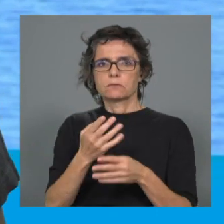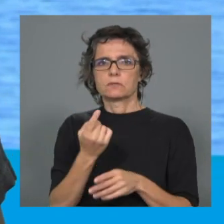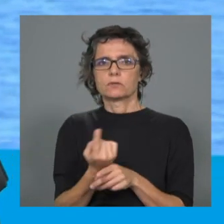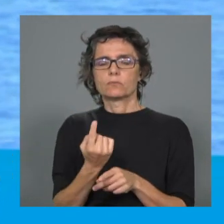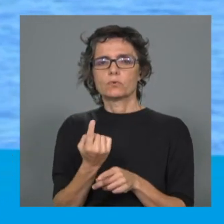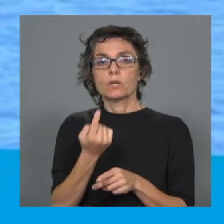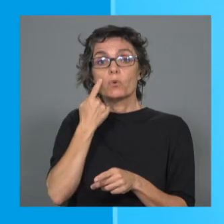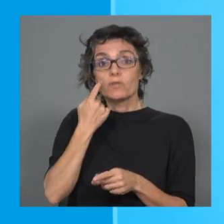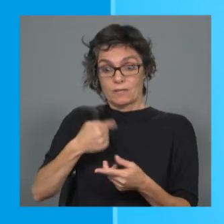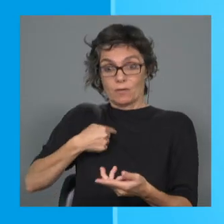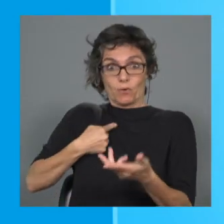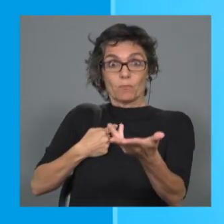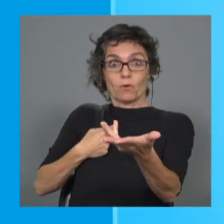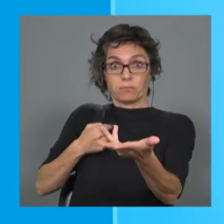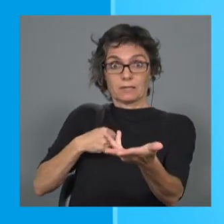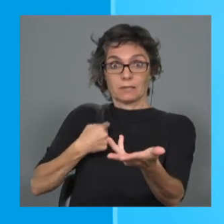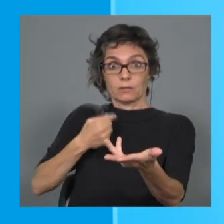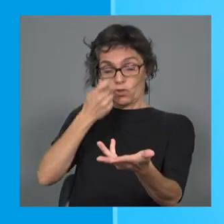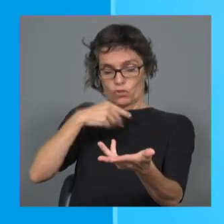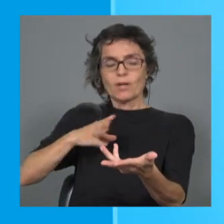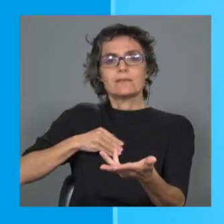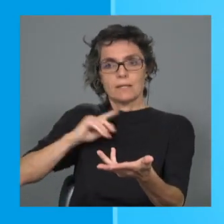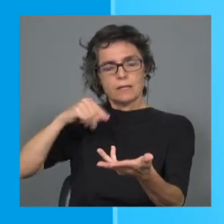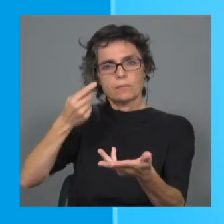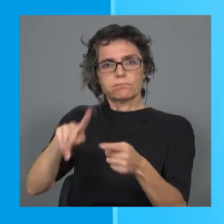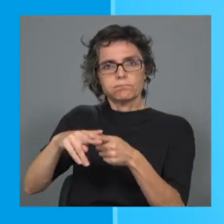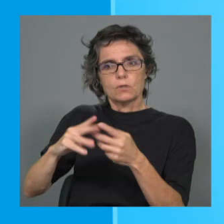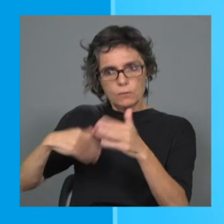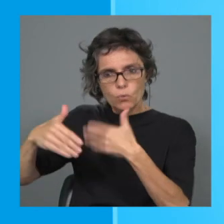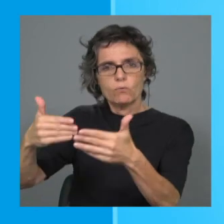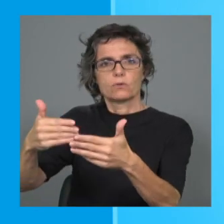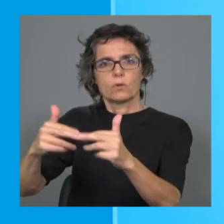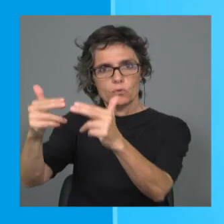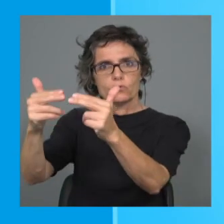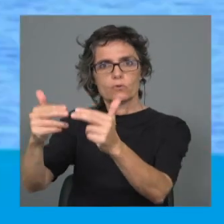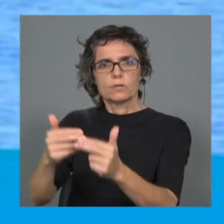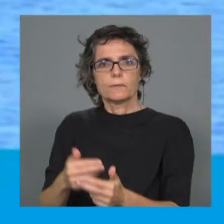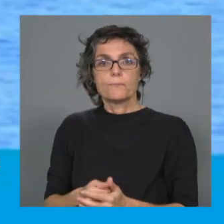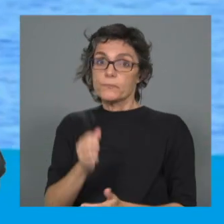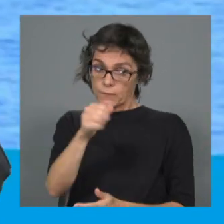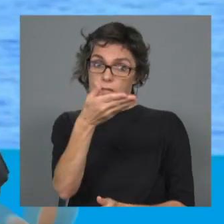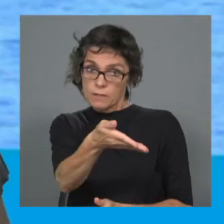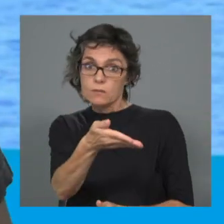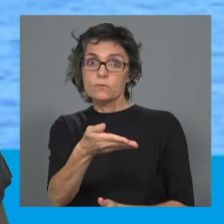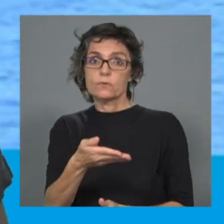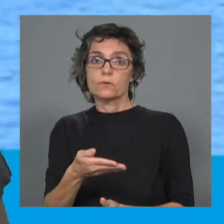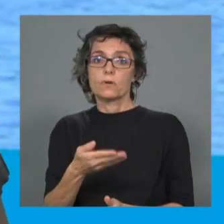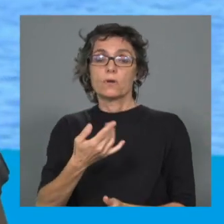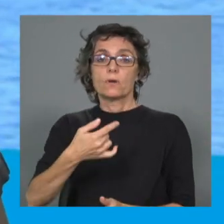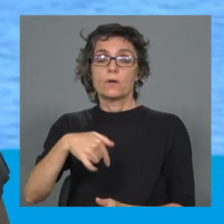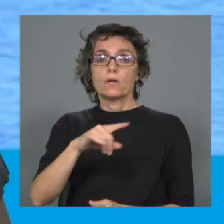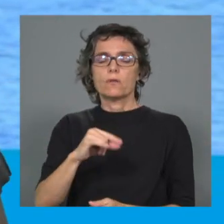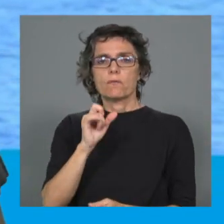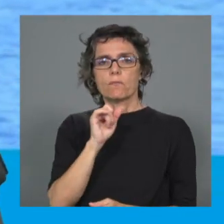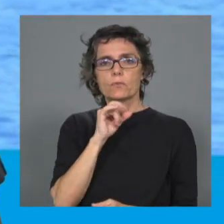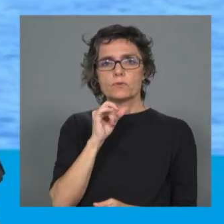de conhecer a sua história, aceitar a sua história para depois ter ferramentas para avançar, continuar a avançar com um propósito. Exatamente, e poder olhar também